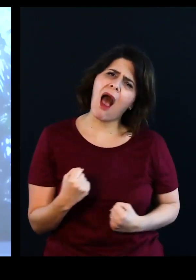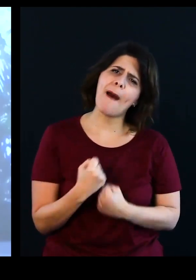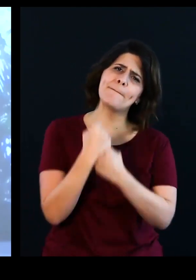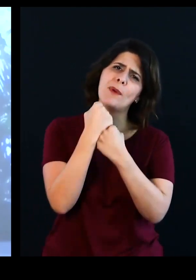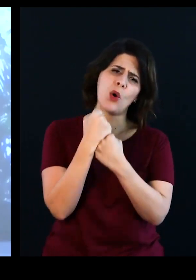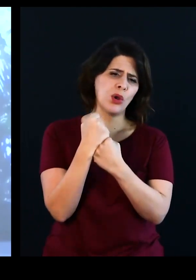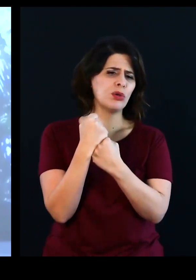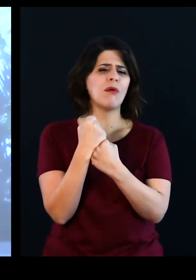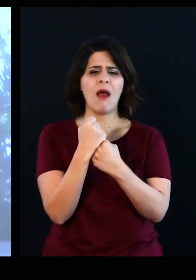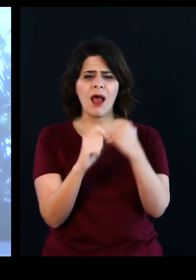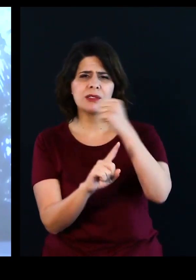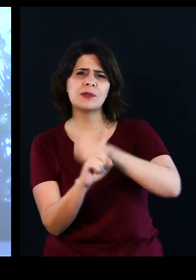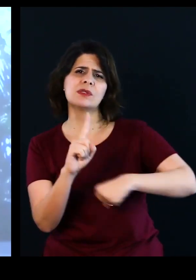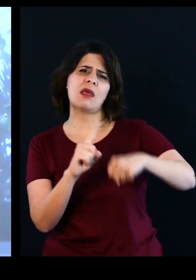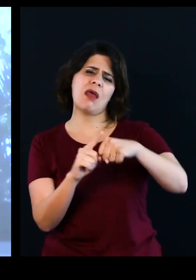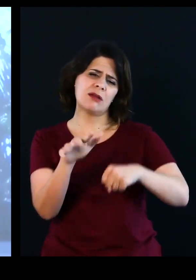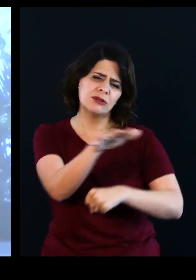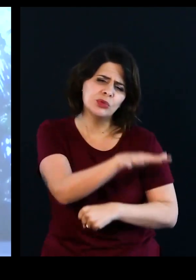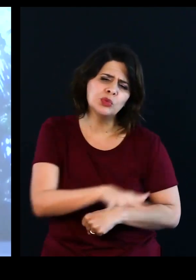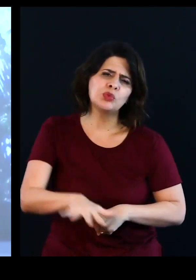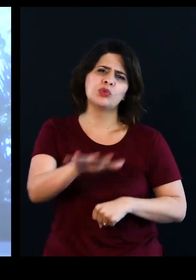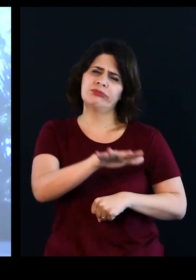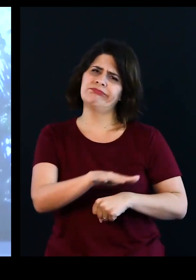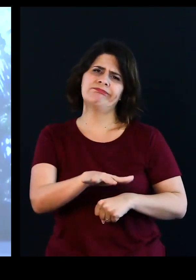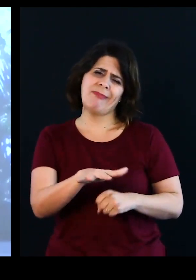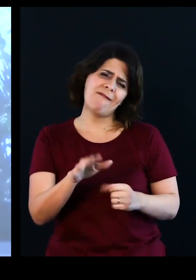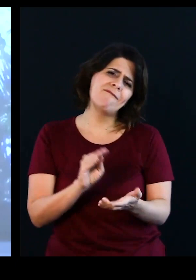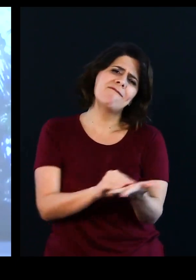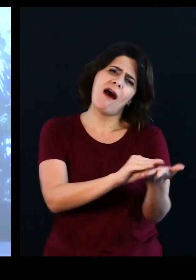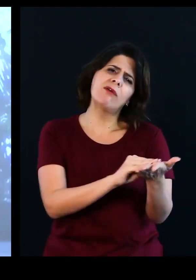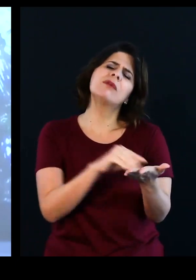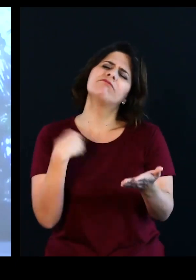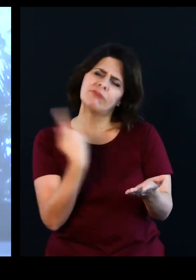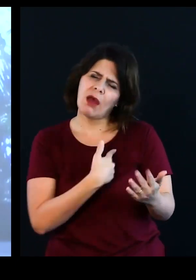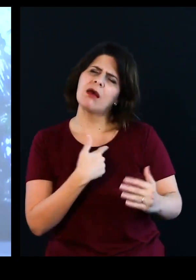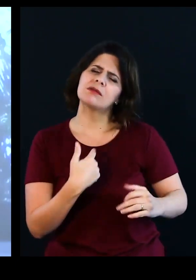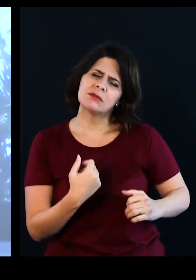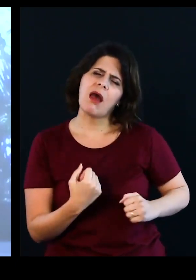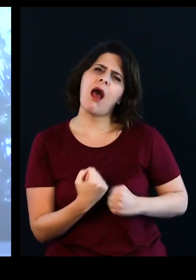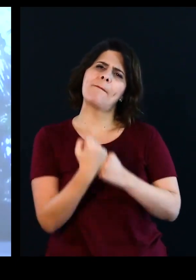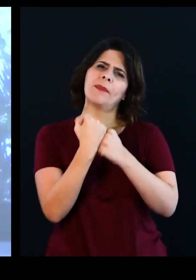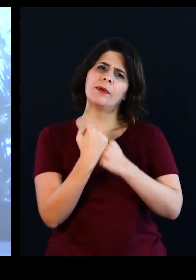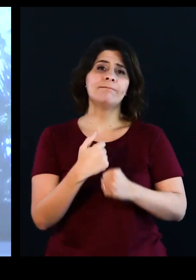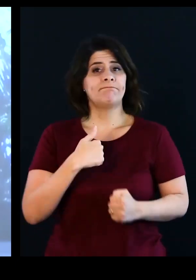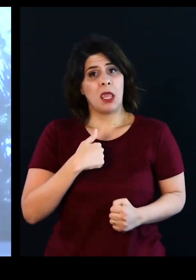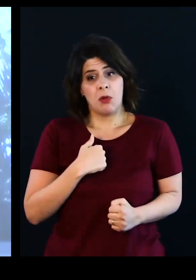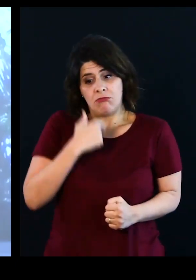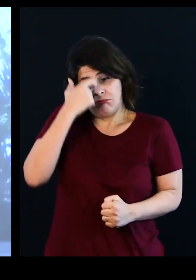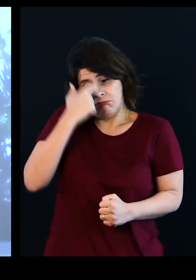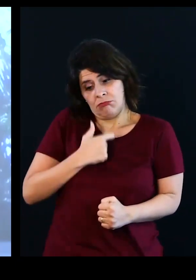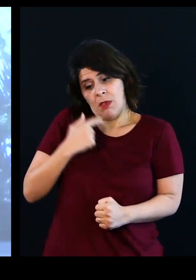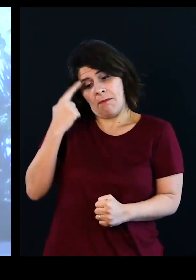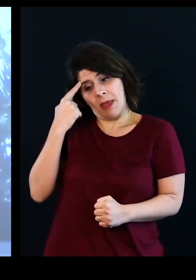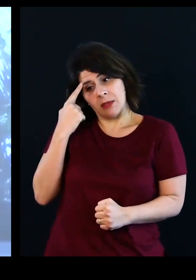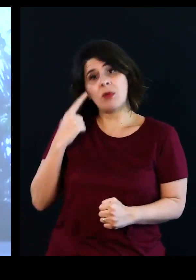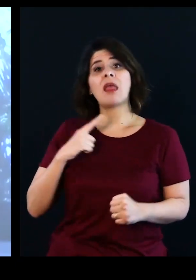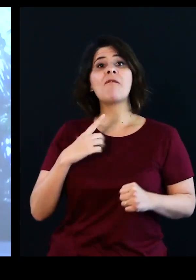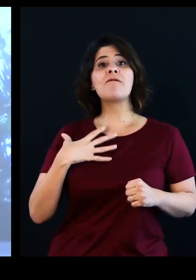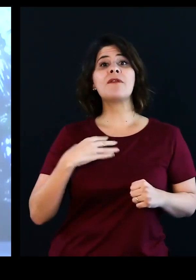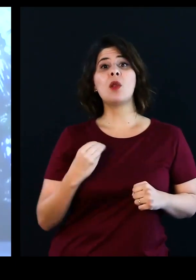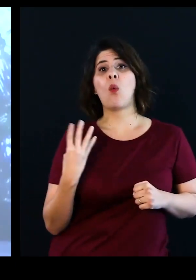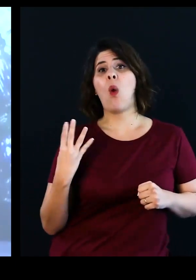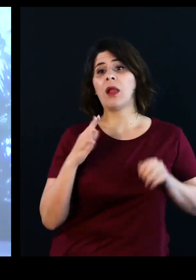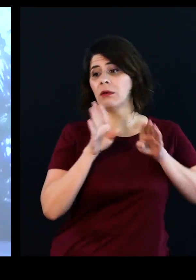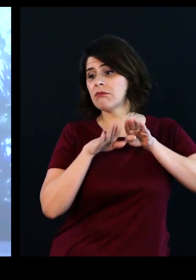E aí eu acho que é essa visão de futuro que eu pessoalmente tenho, que procuro passar para as minhas filhas, eu tenho quatro filhas, e